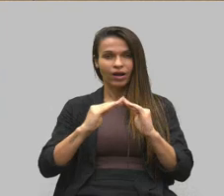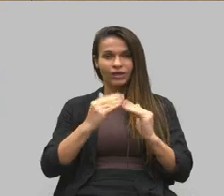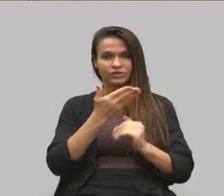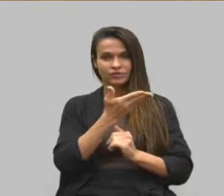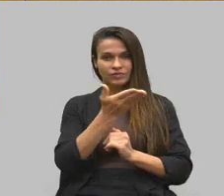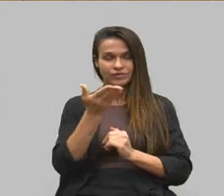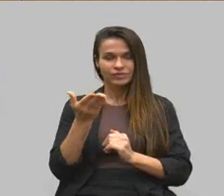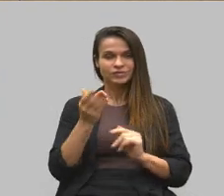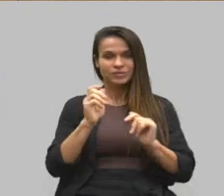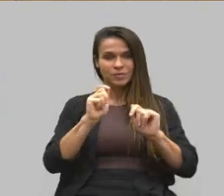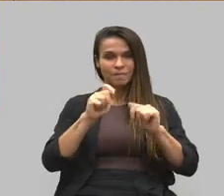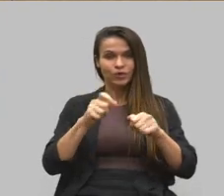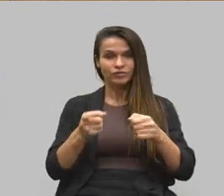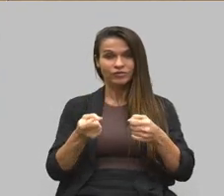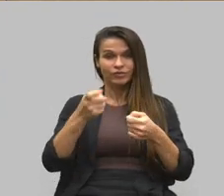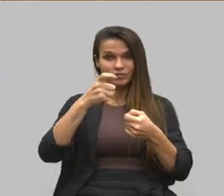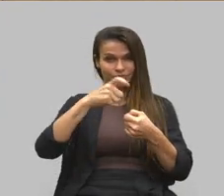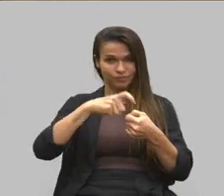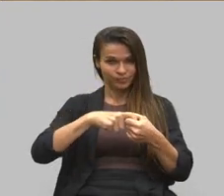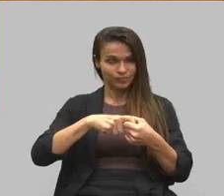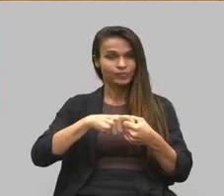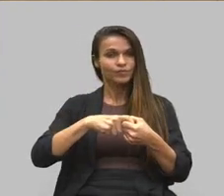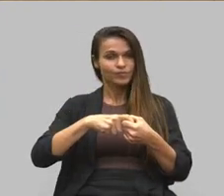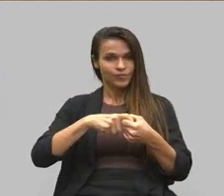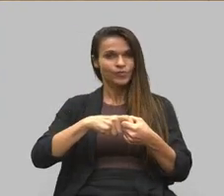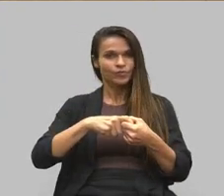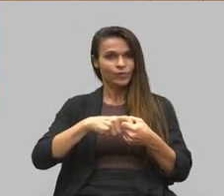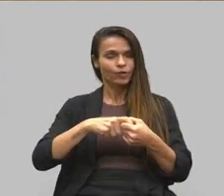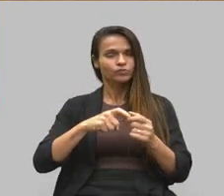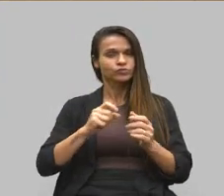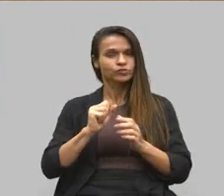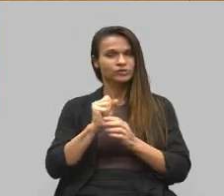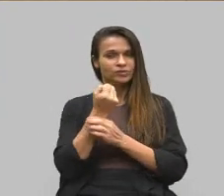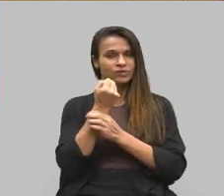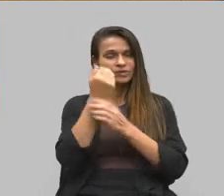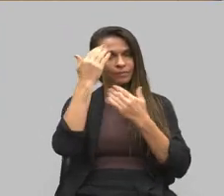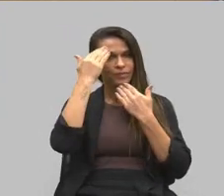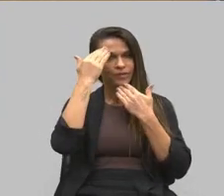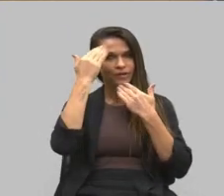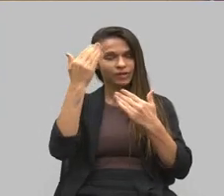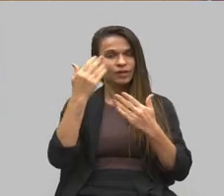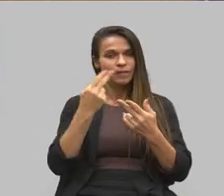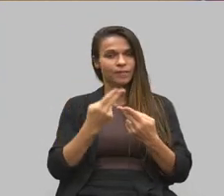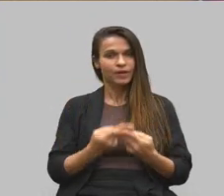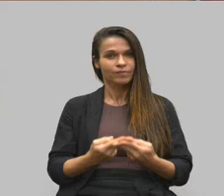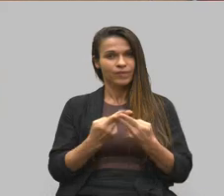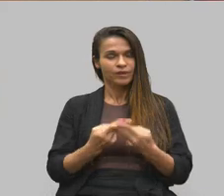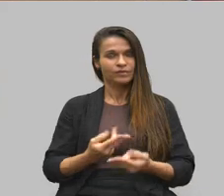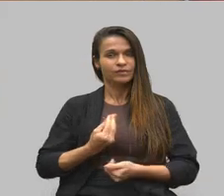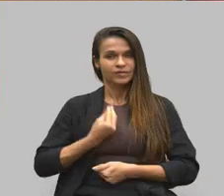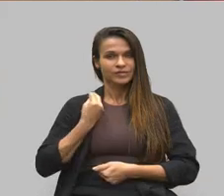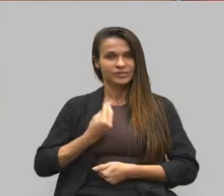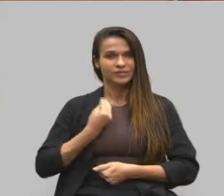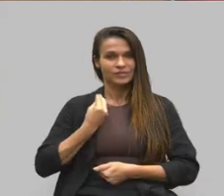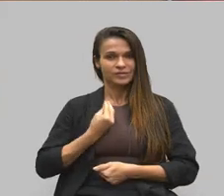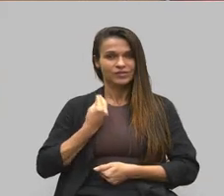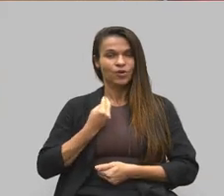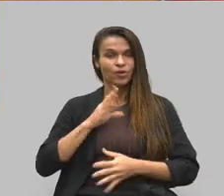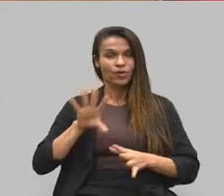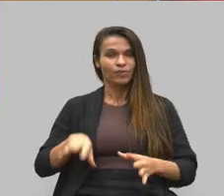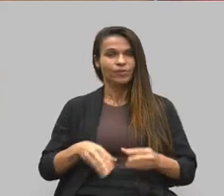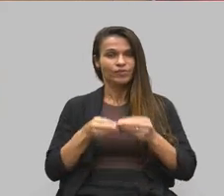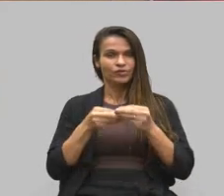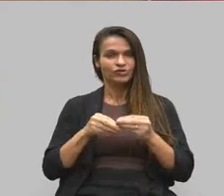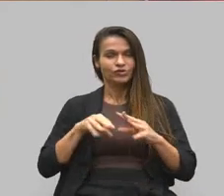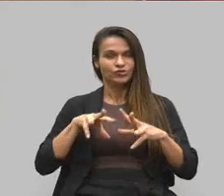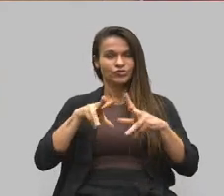vocês possam retornar com toda segurança Muito obrigado pela paciência presença e contribuição de todos aqui